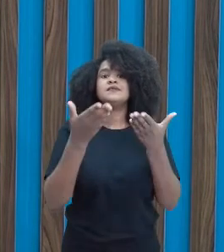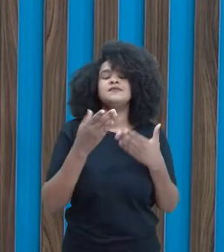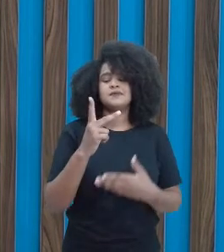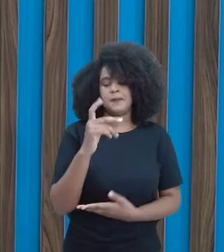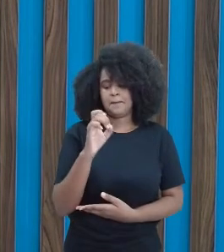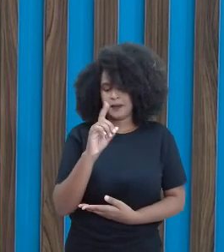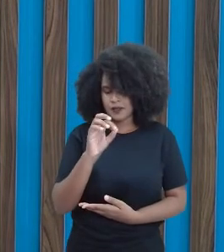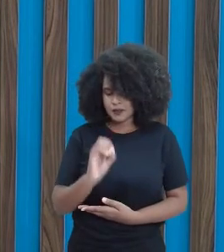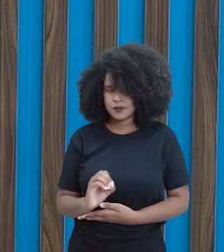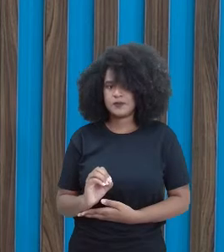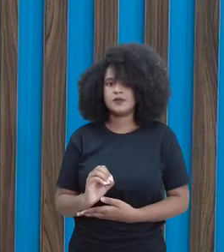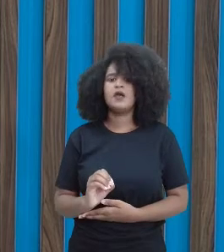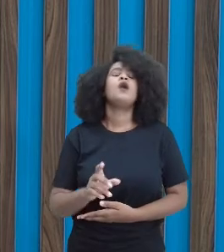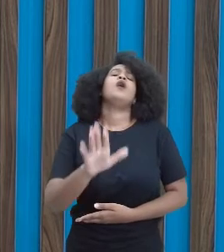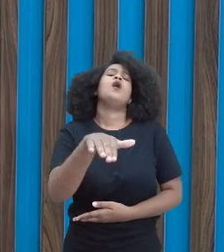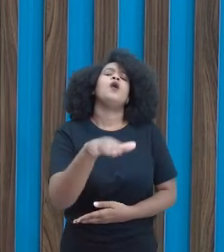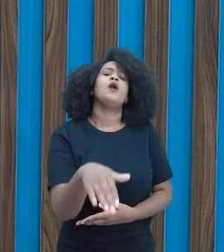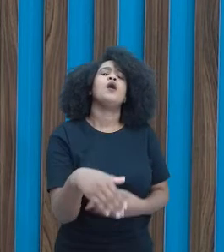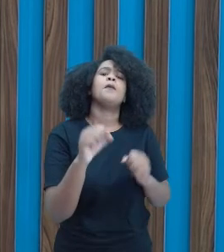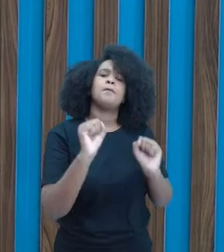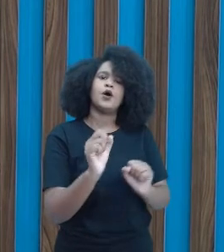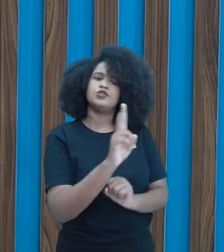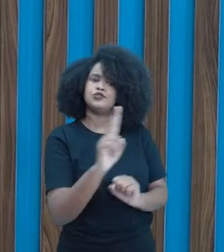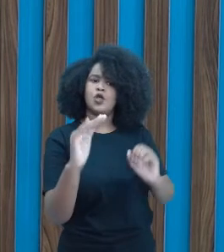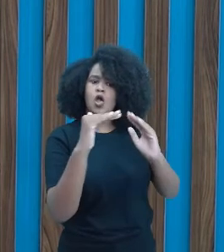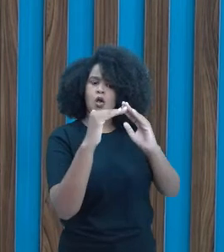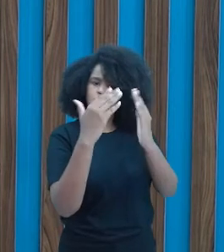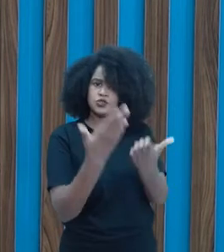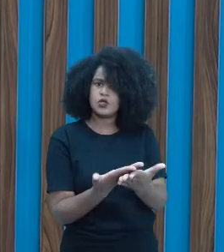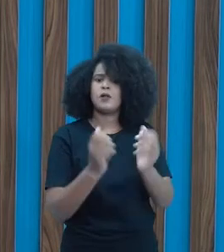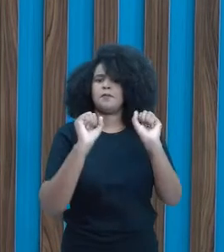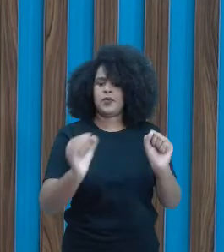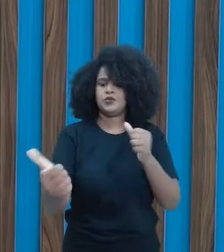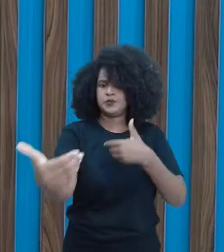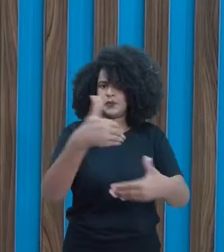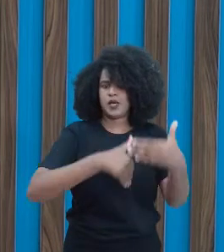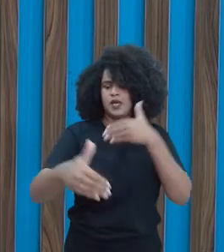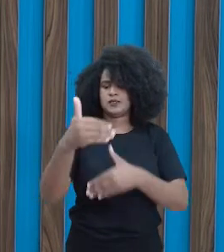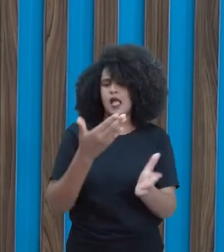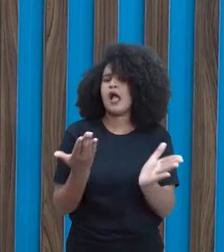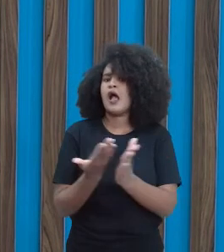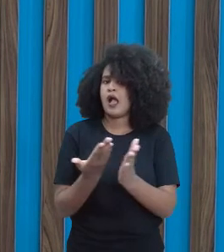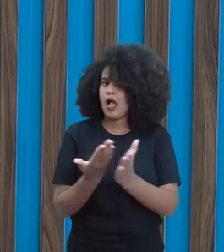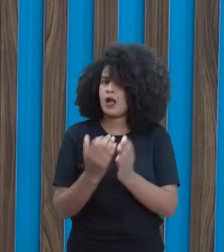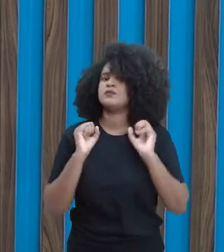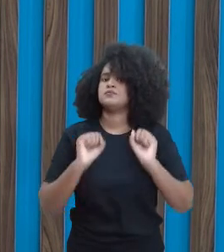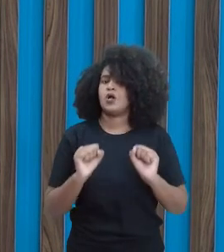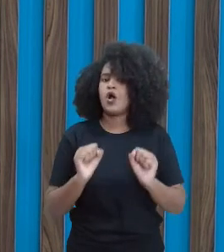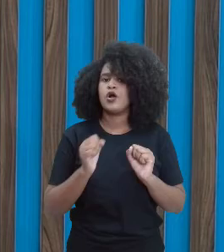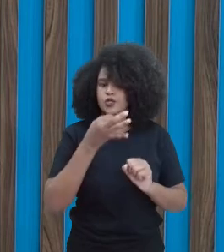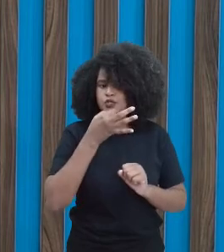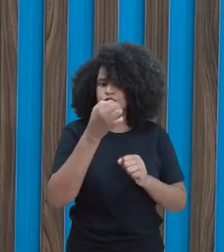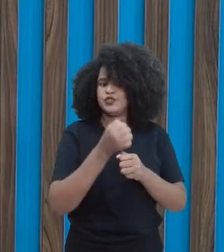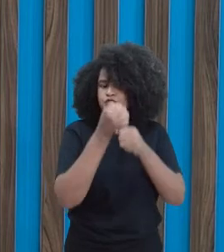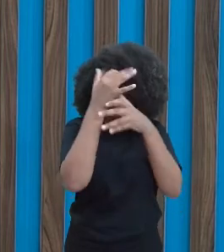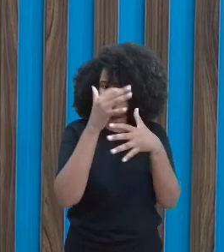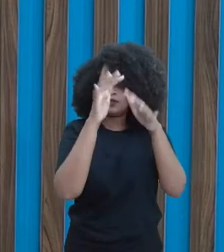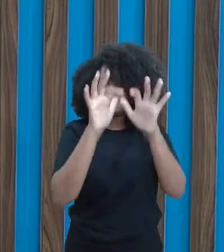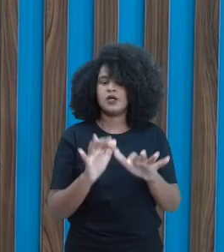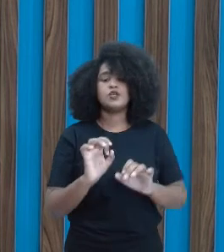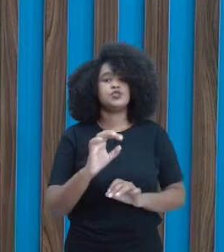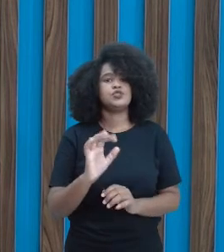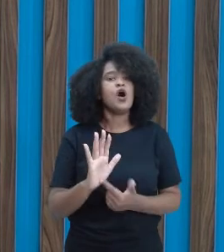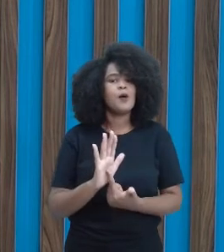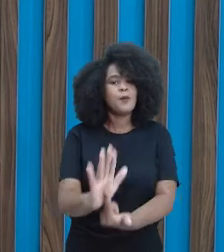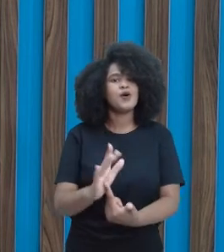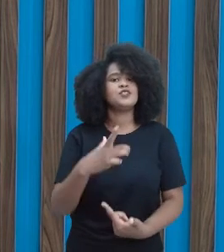Pedro. E coloca aí, Pedro, qual é a tua escola e começa já aí a participar aí da aula, colocando algum comentário, viu? É só para registrar